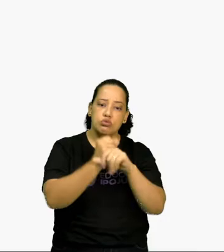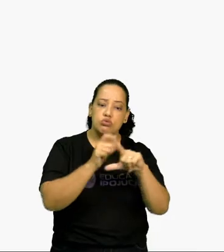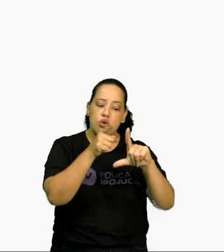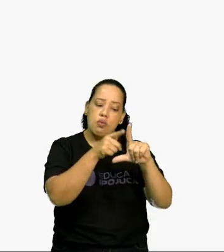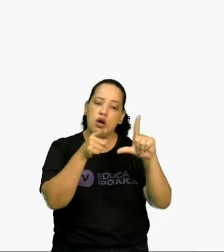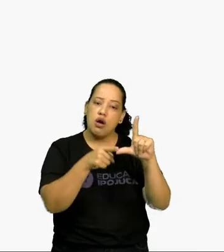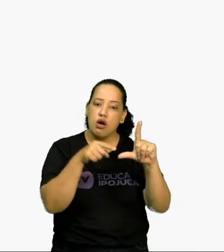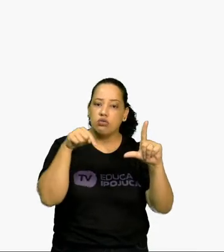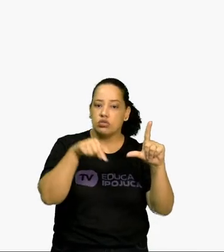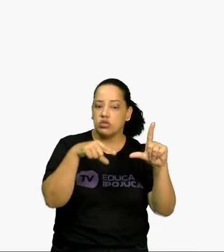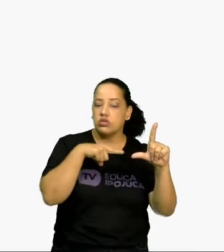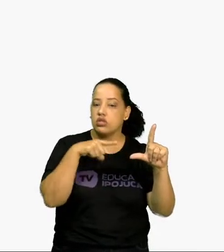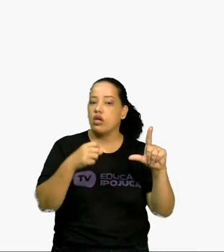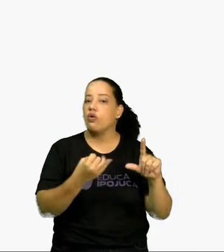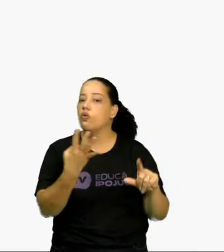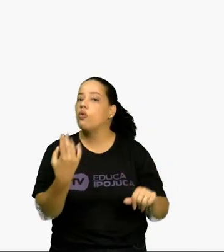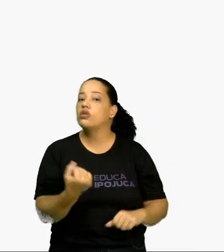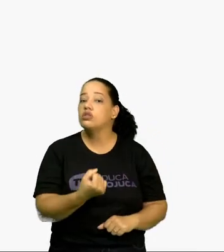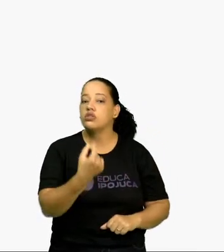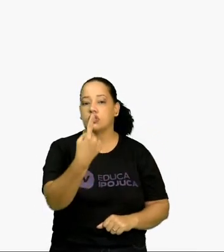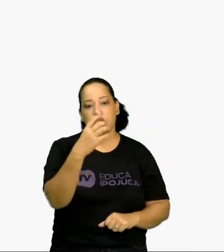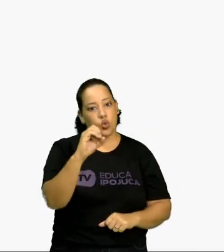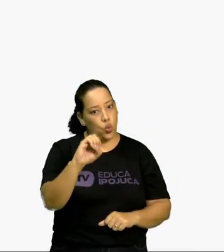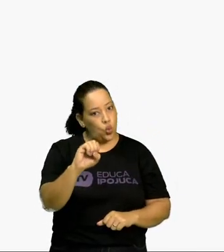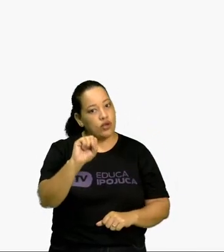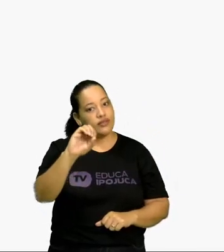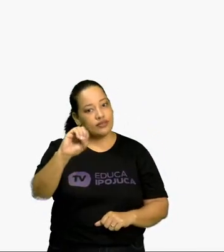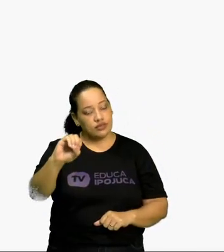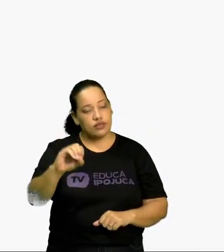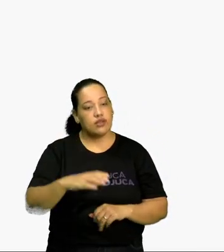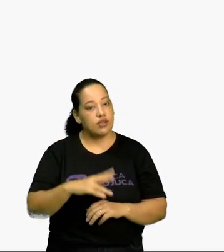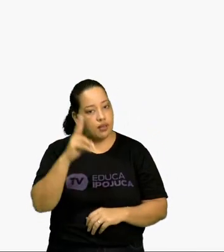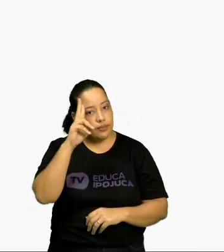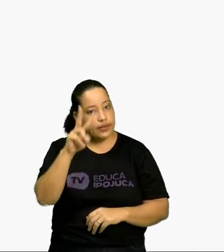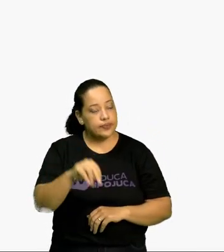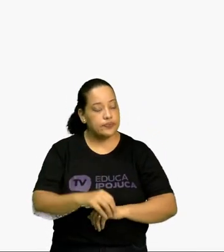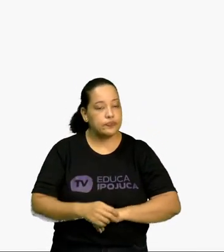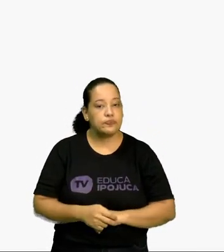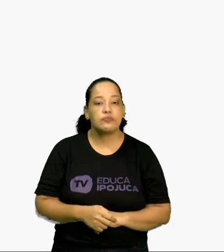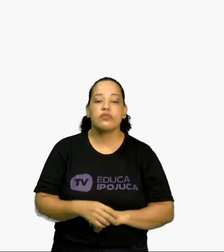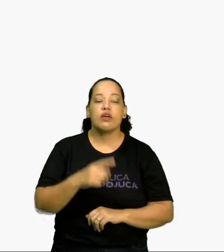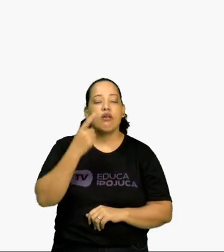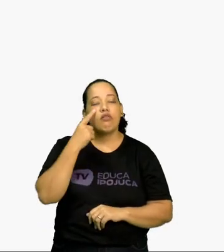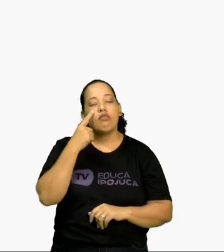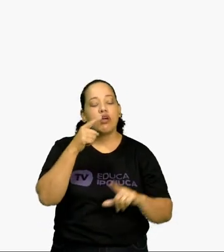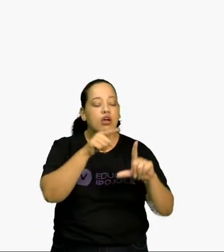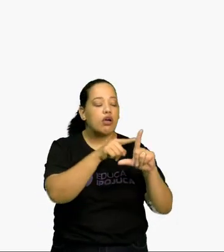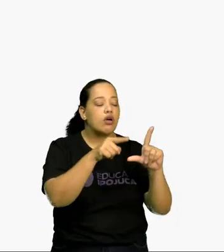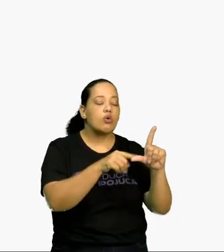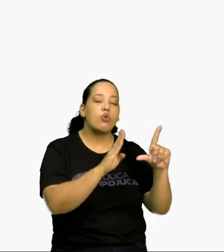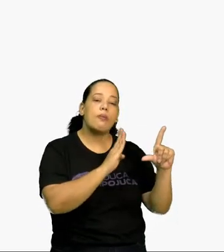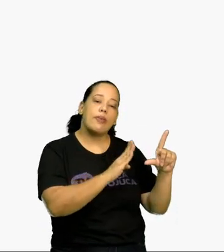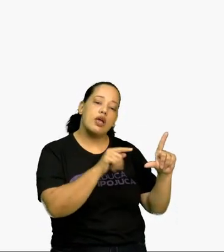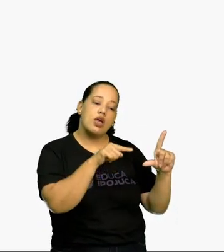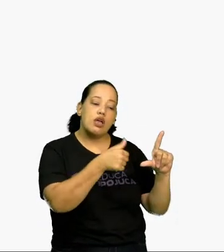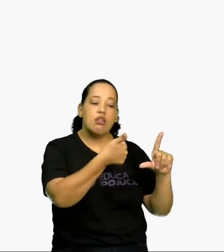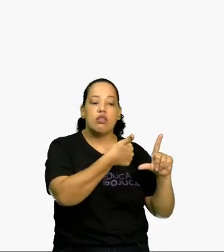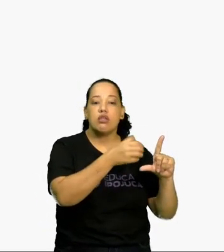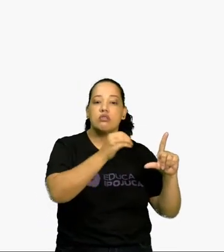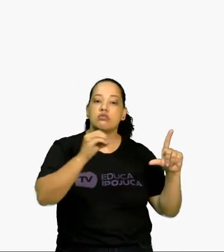triângulo é igual a 180. Olha ali, o ângulo B do primeiro triângulo é 100